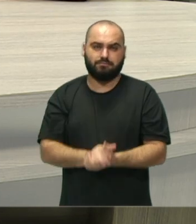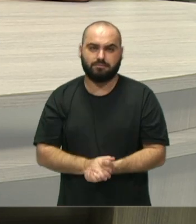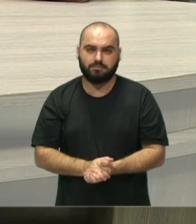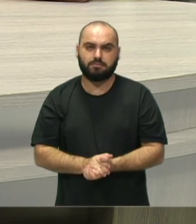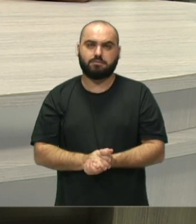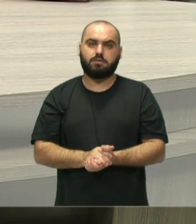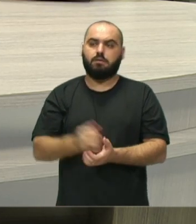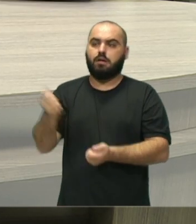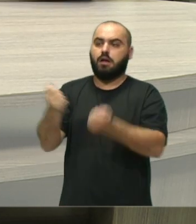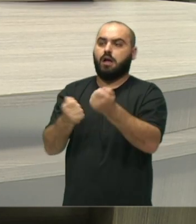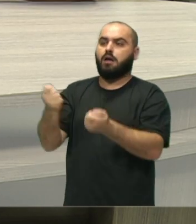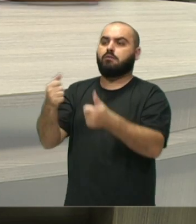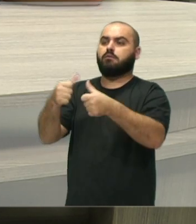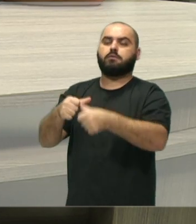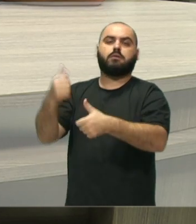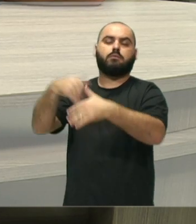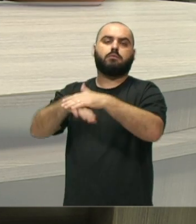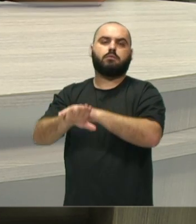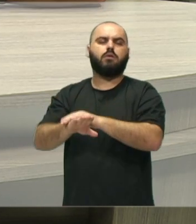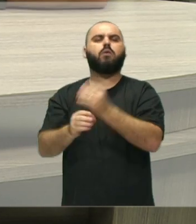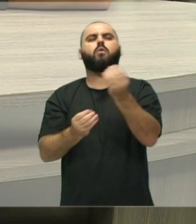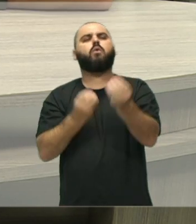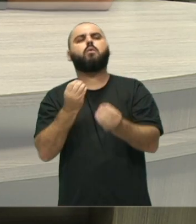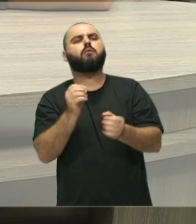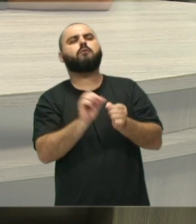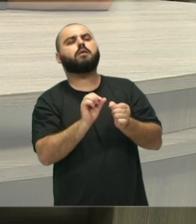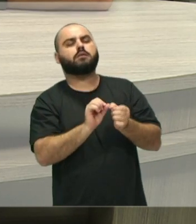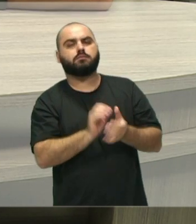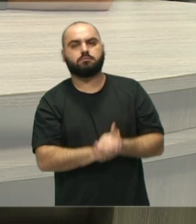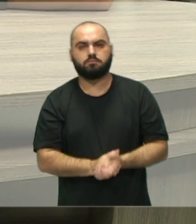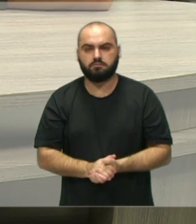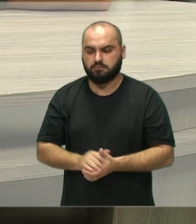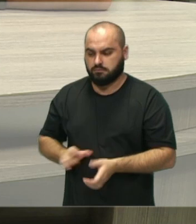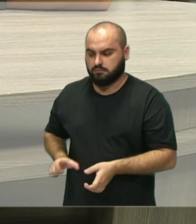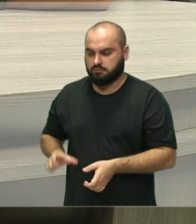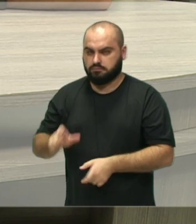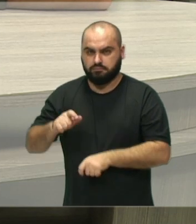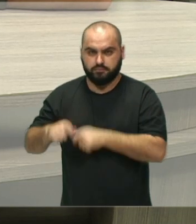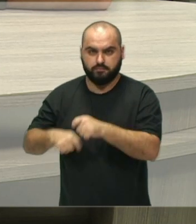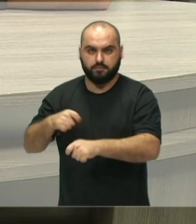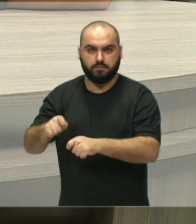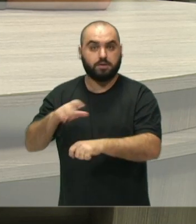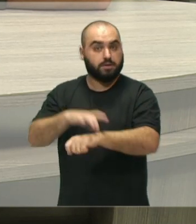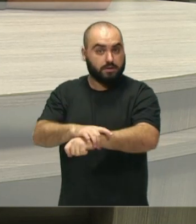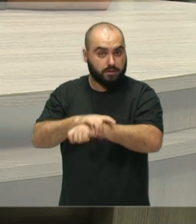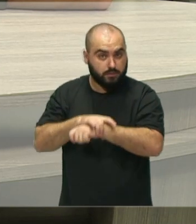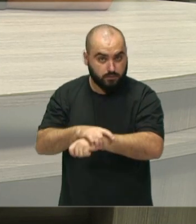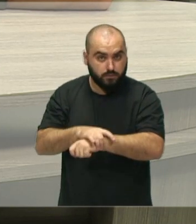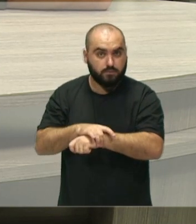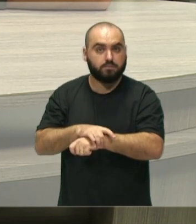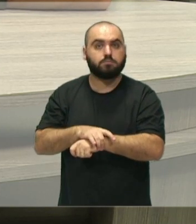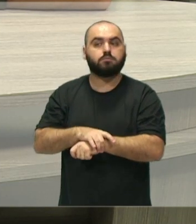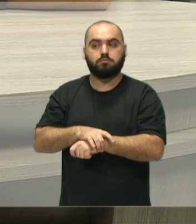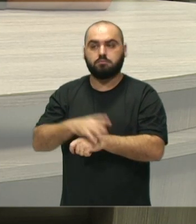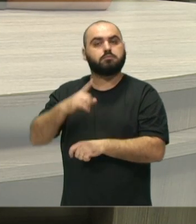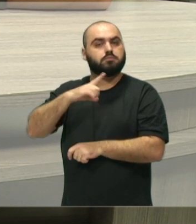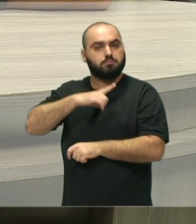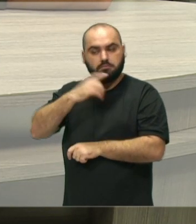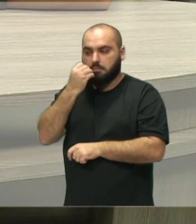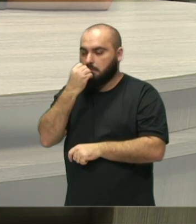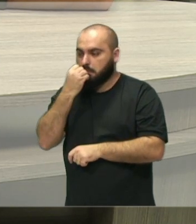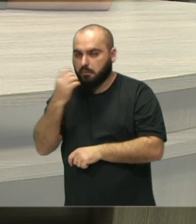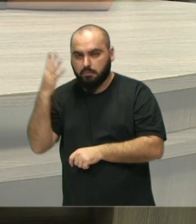o carro da rua. E como ele vai se deslocar? Em ciclovias seguras, confortáveis, bem